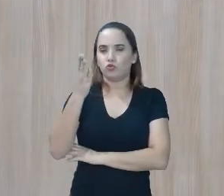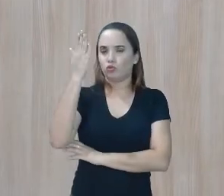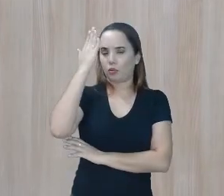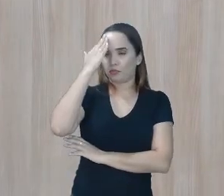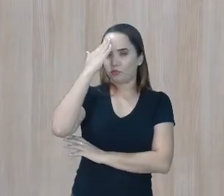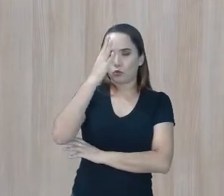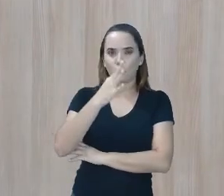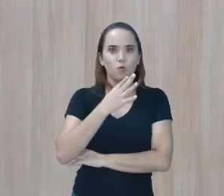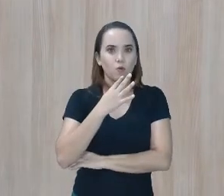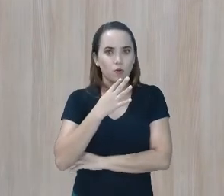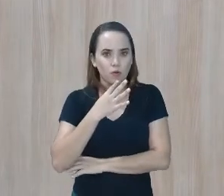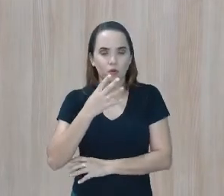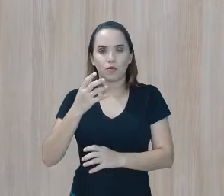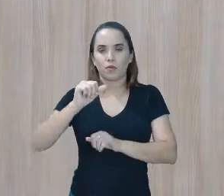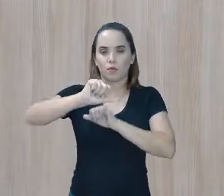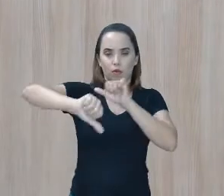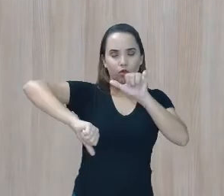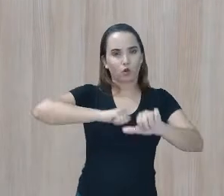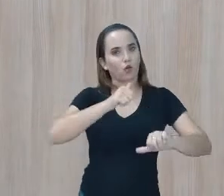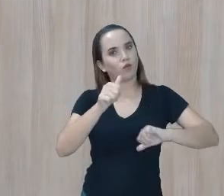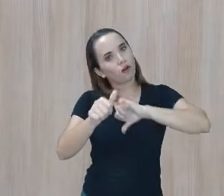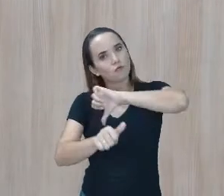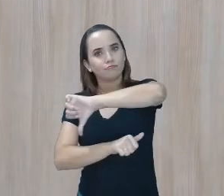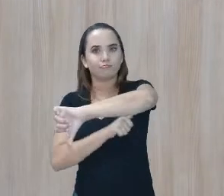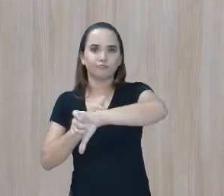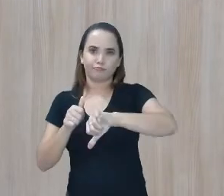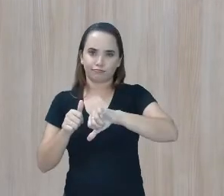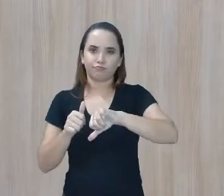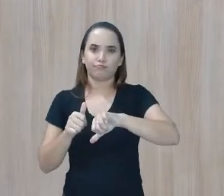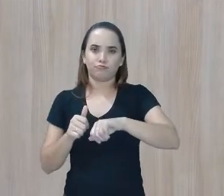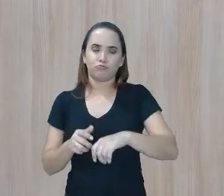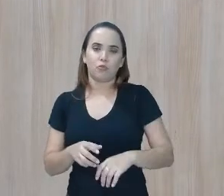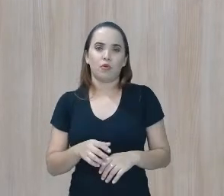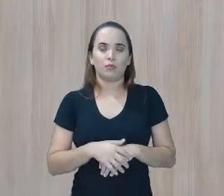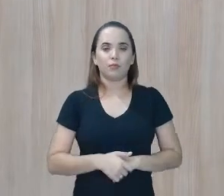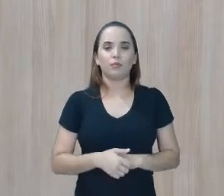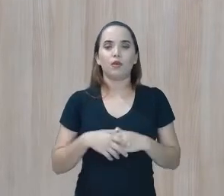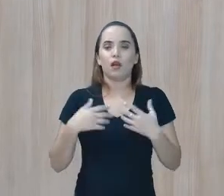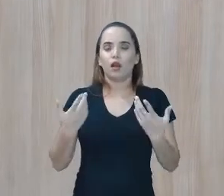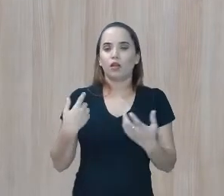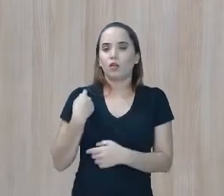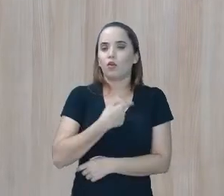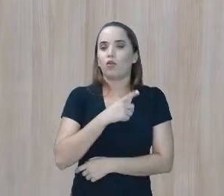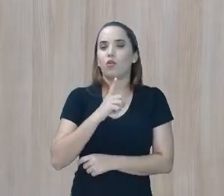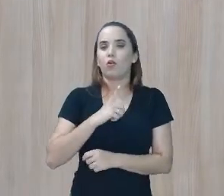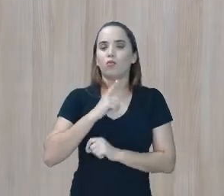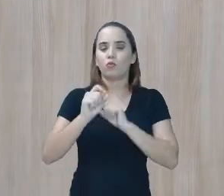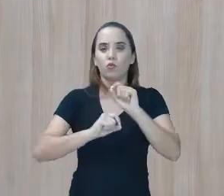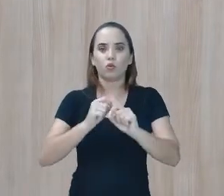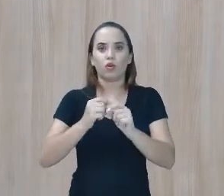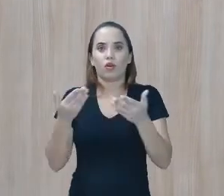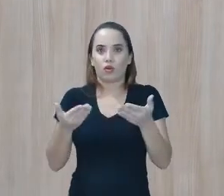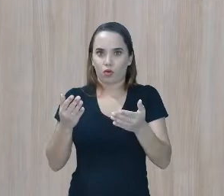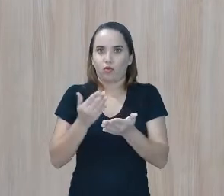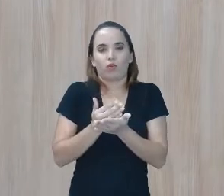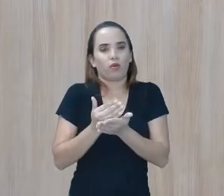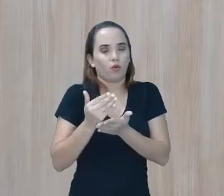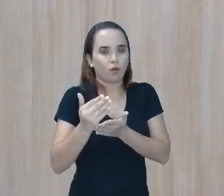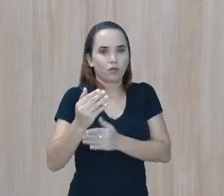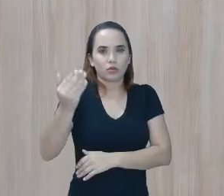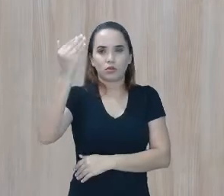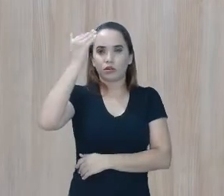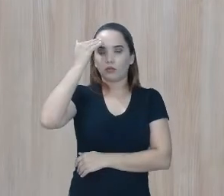transformar um número numa forma de fração em um número na sua forma decimal, a gente vai partir agora para